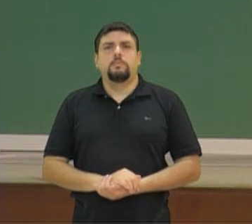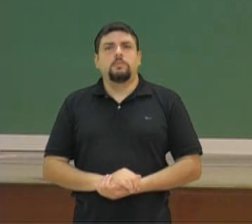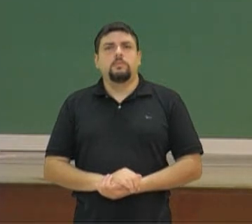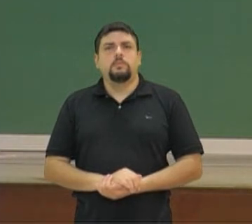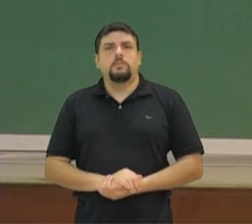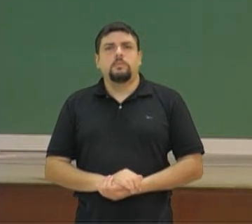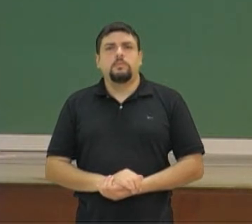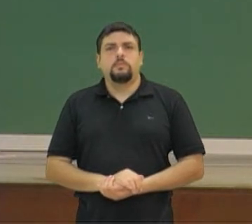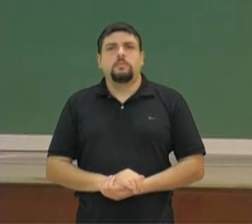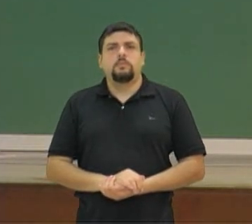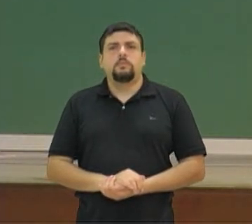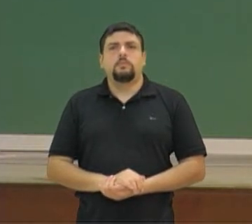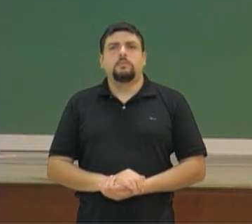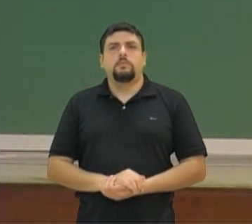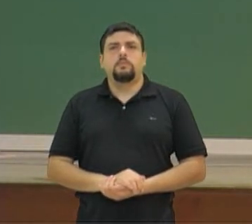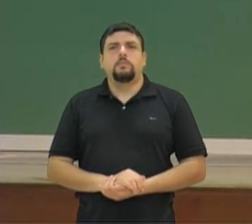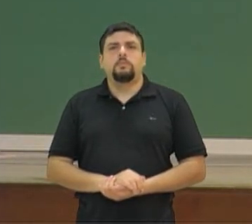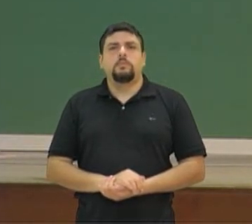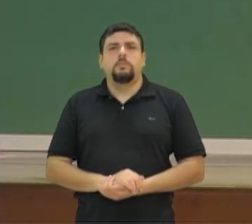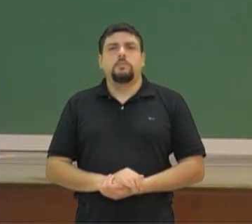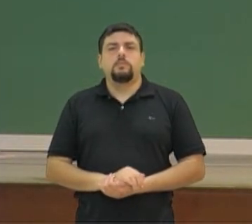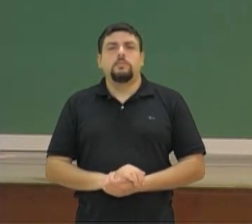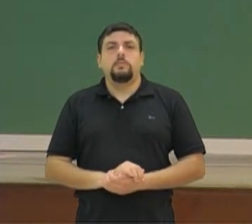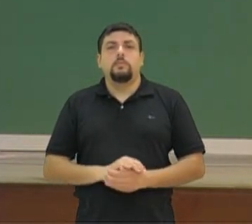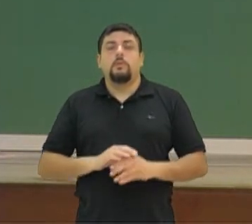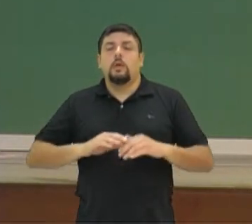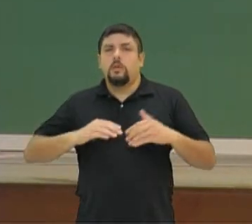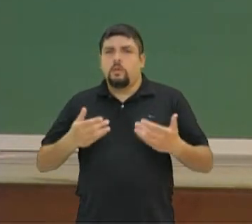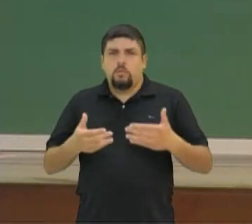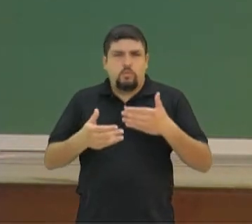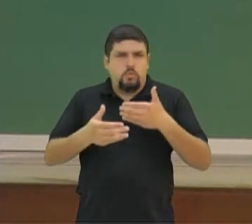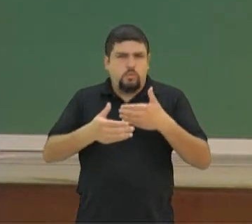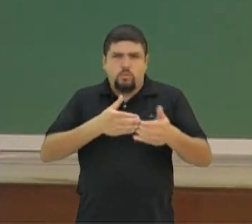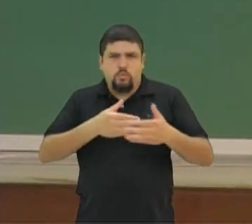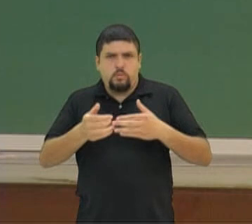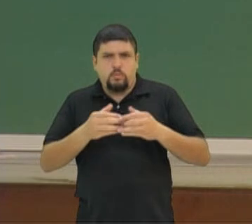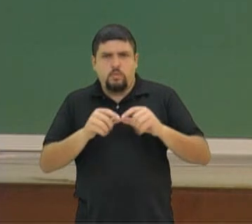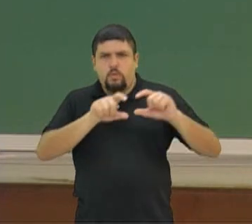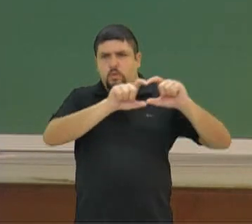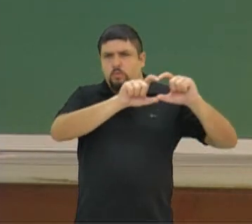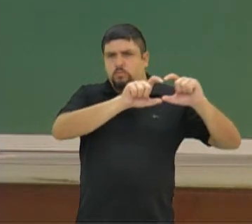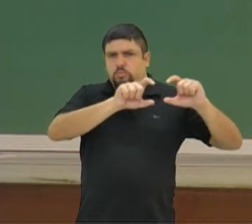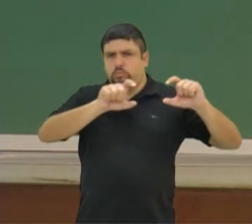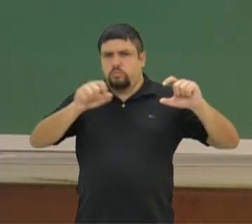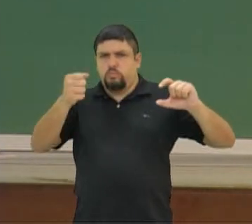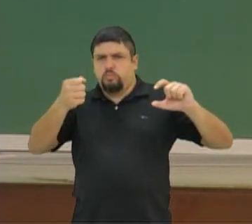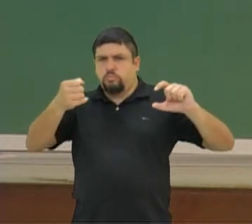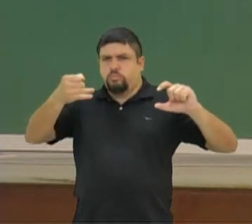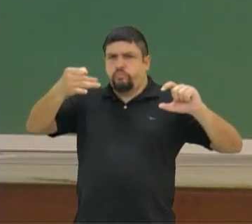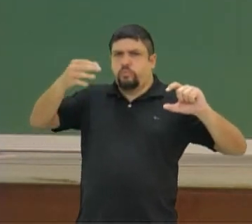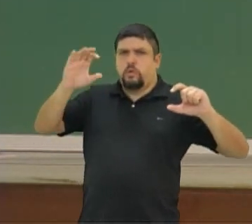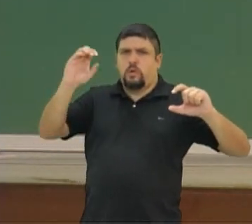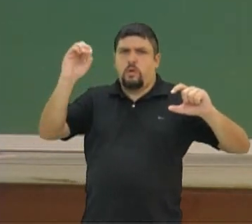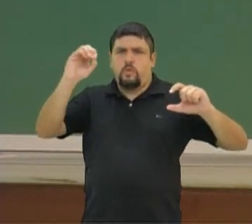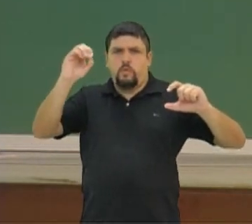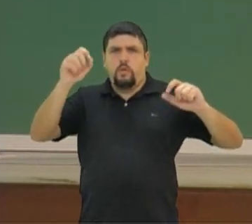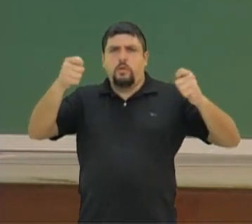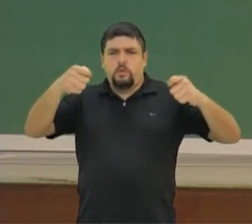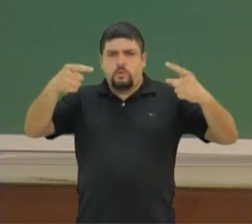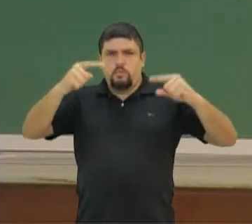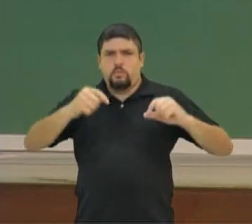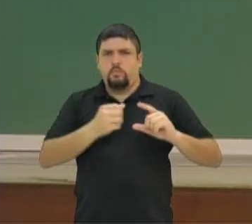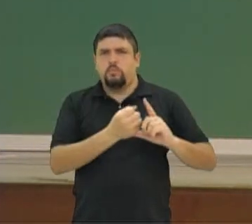de primeiro grau. Então, qualquer que seja o polinômio, dada a raiz, você pode estruturar ele em